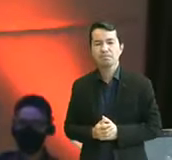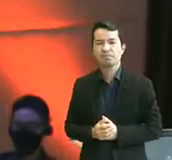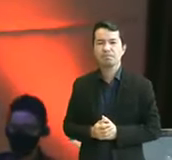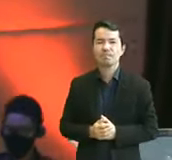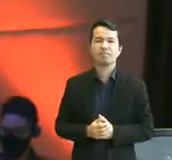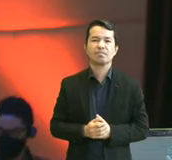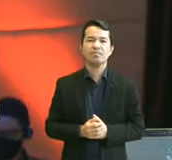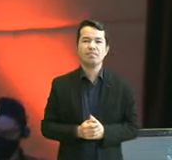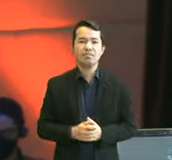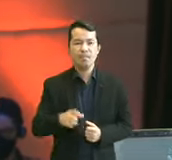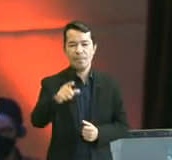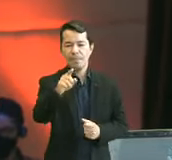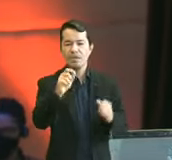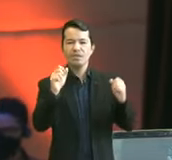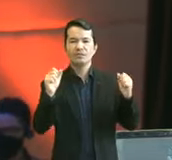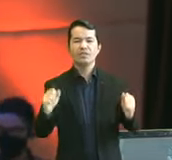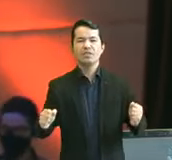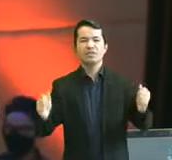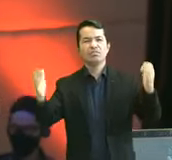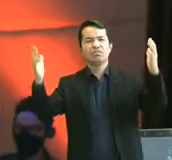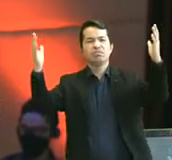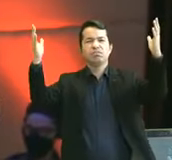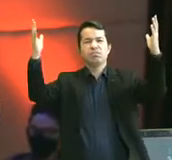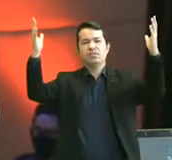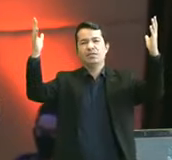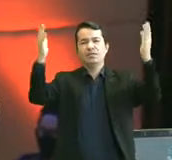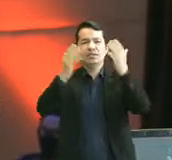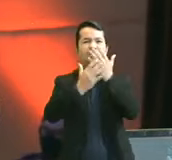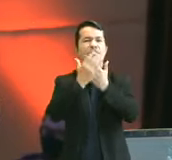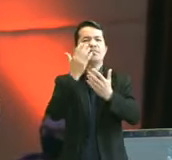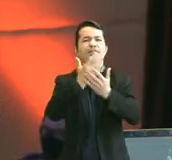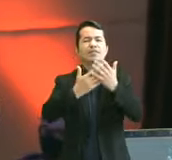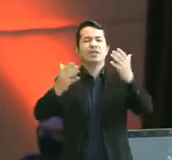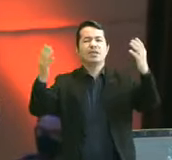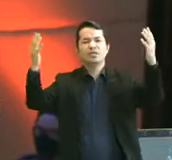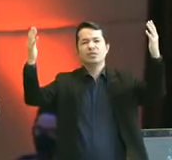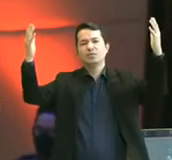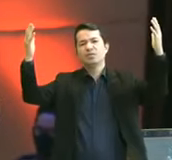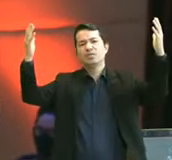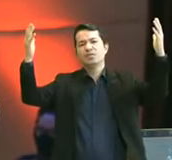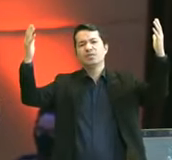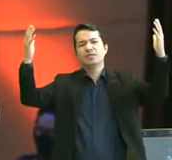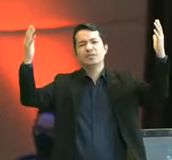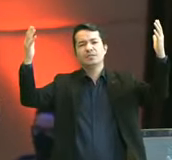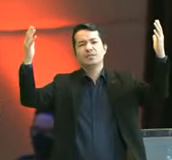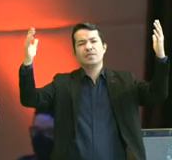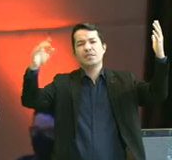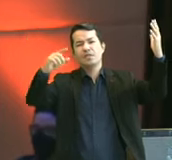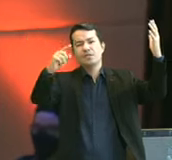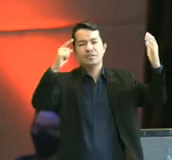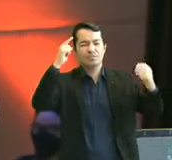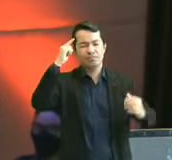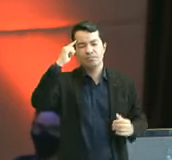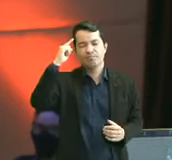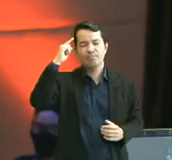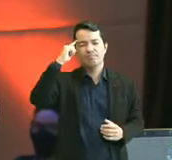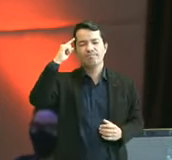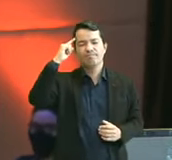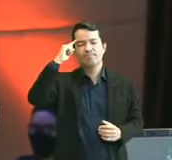Estenda as suas mãos assim. Feche os teus olhos. Esquece quem está do lado agora e converse com Deus. Diga: